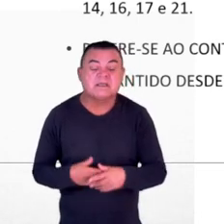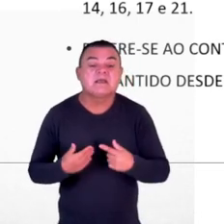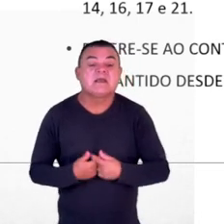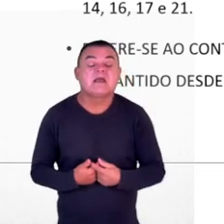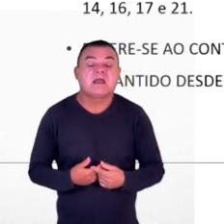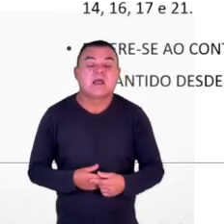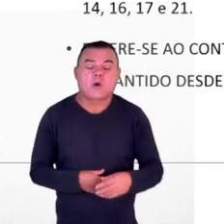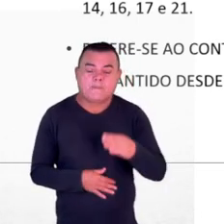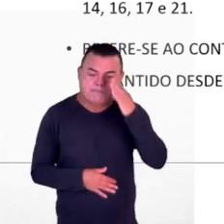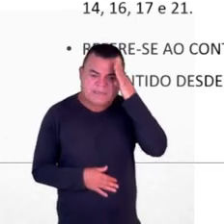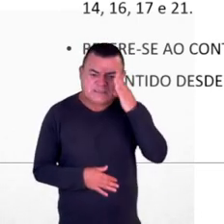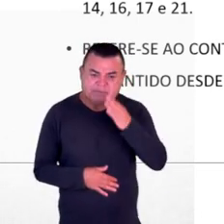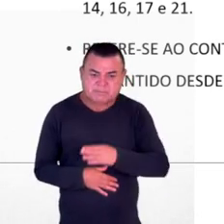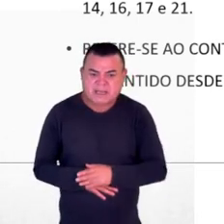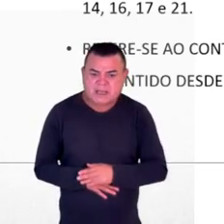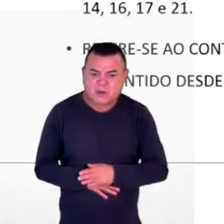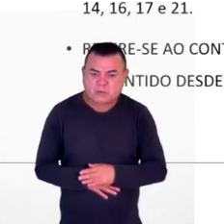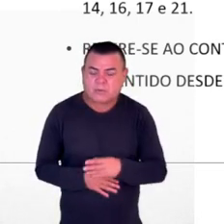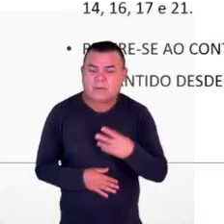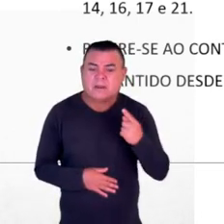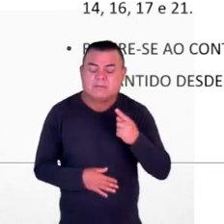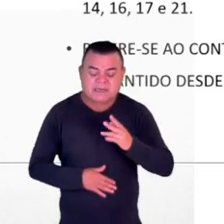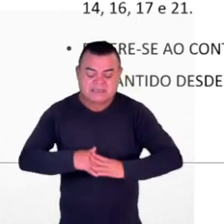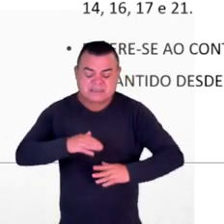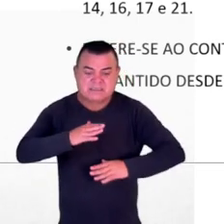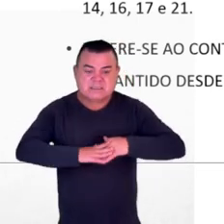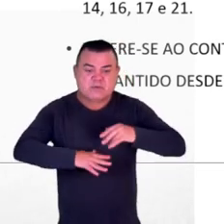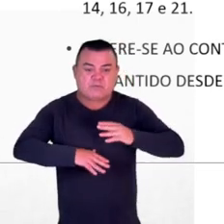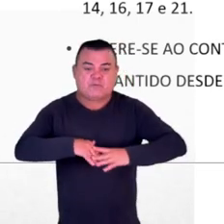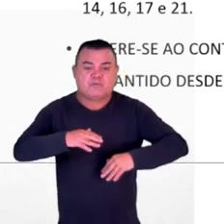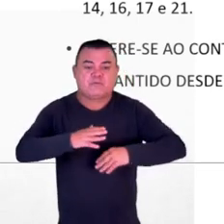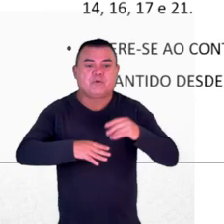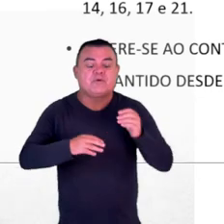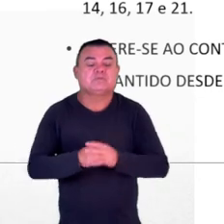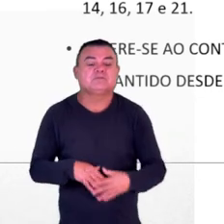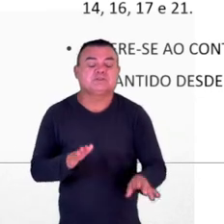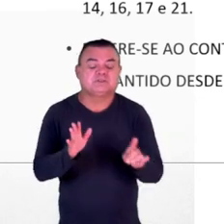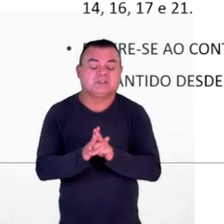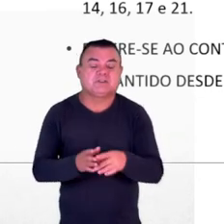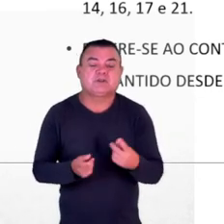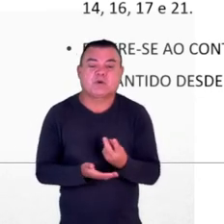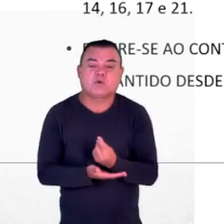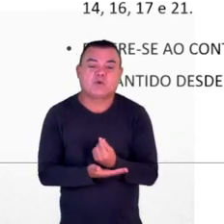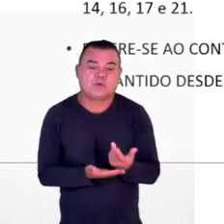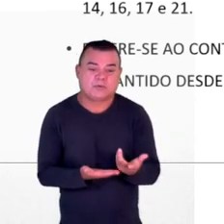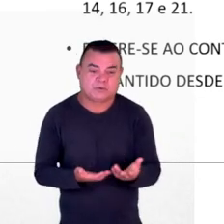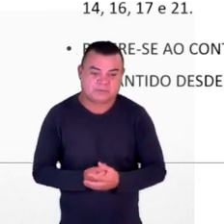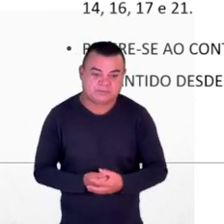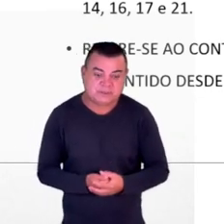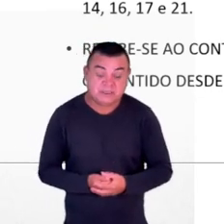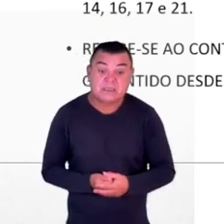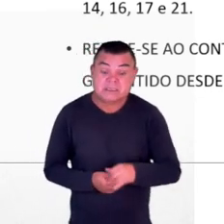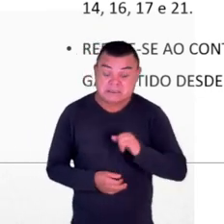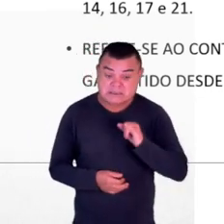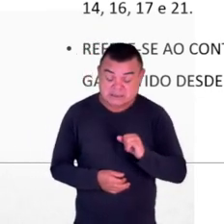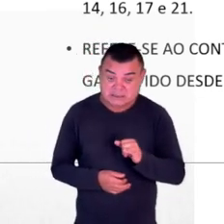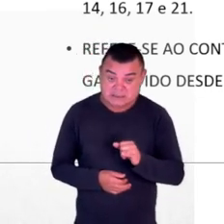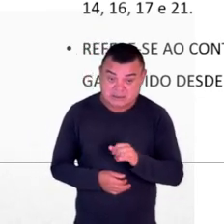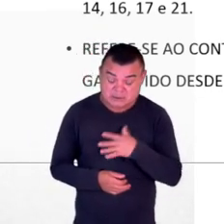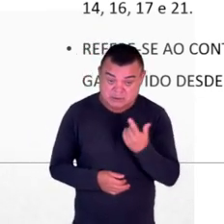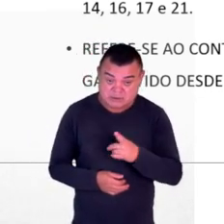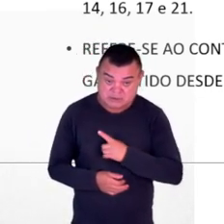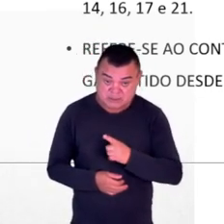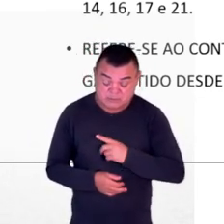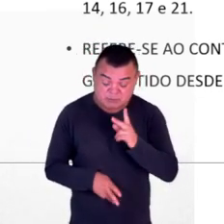desenvolvimento são duas faces de uma a mesma moeda se nós temos uma população privada dos direitos